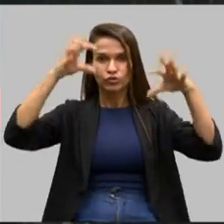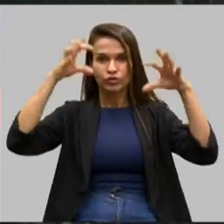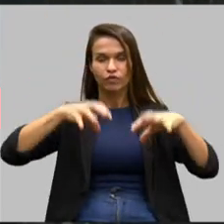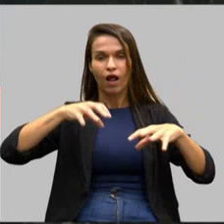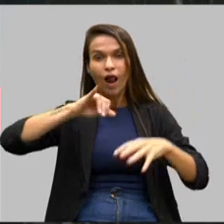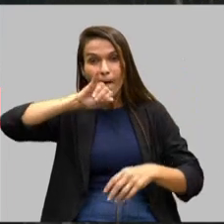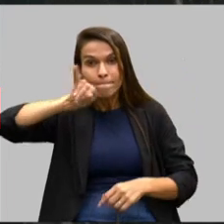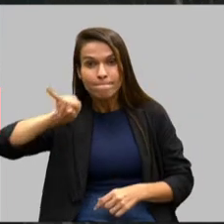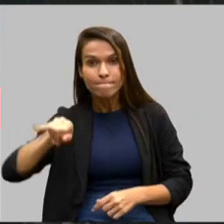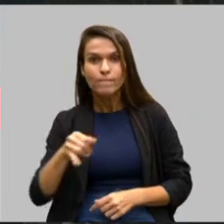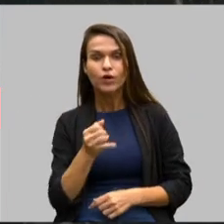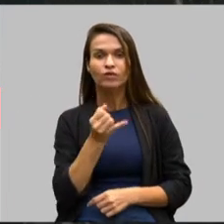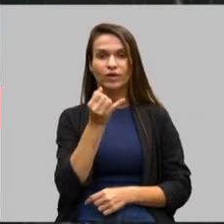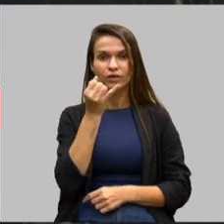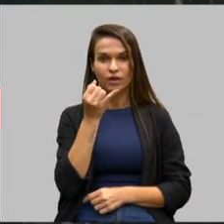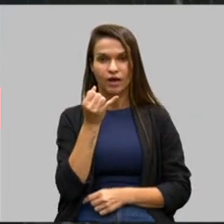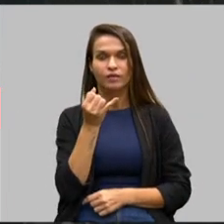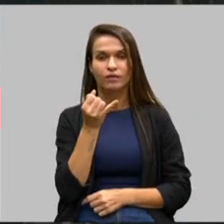aproveitada.